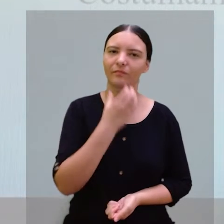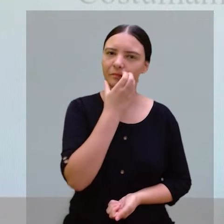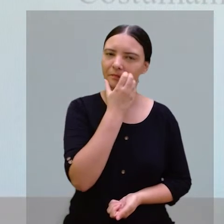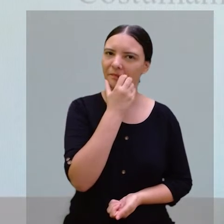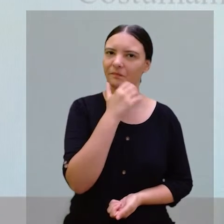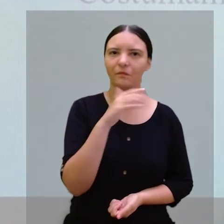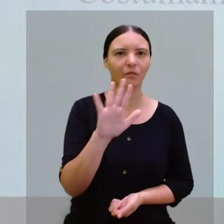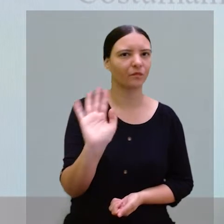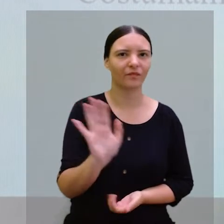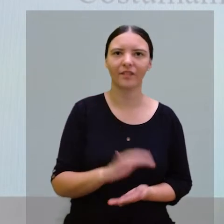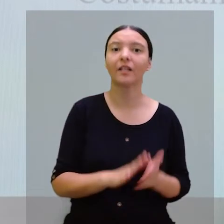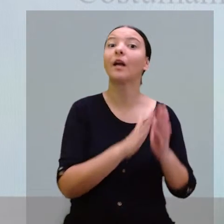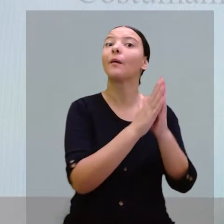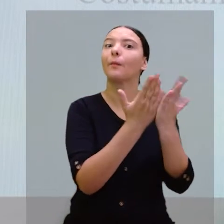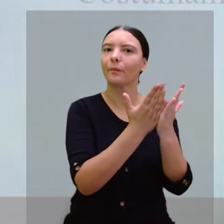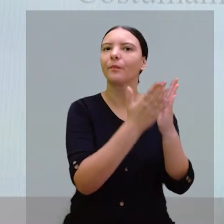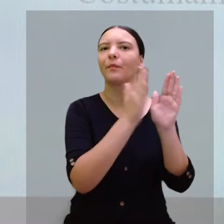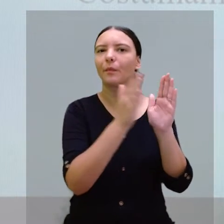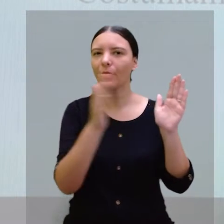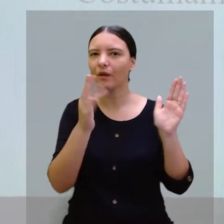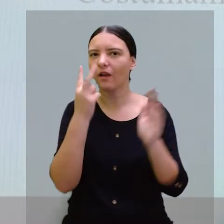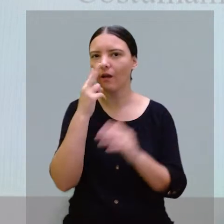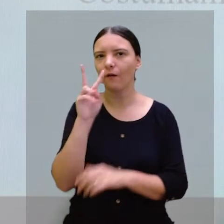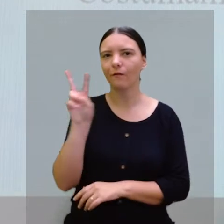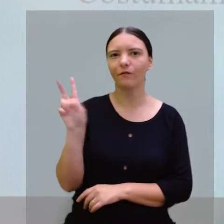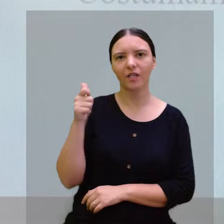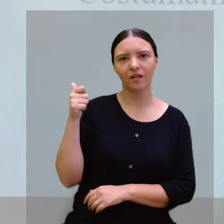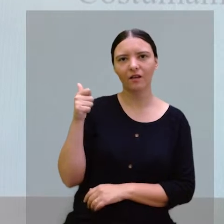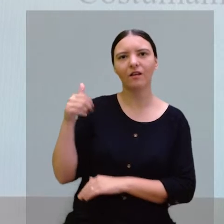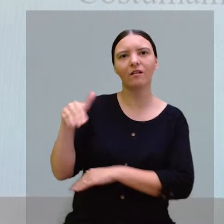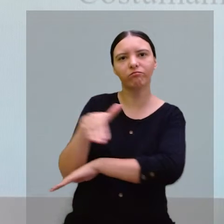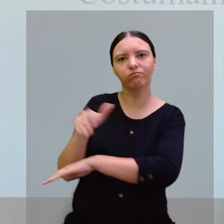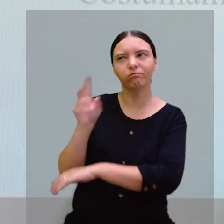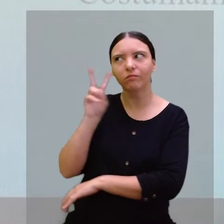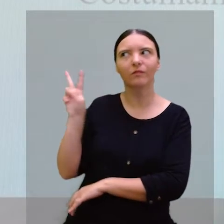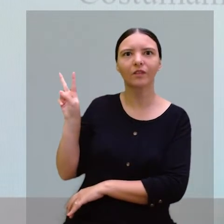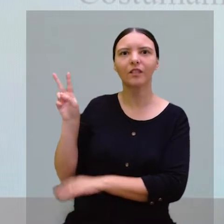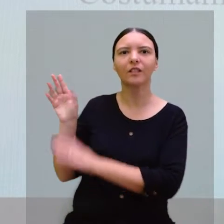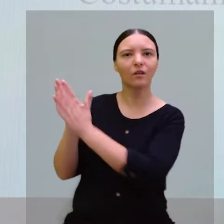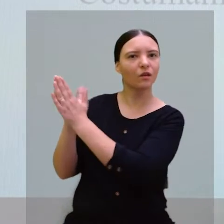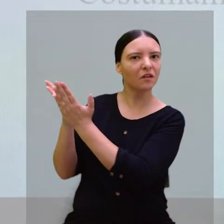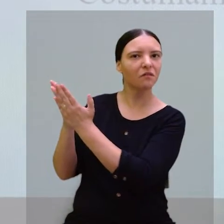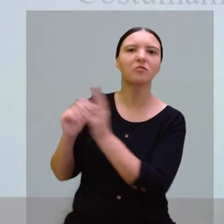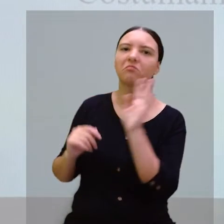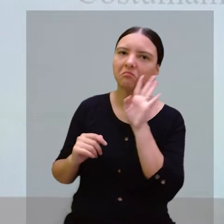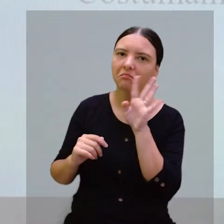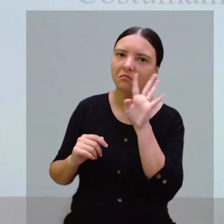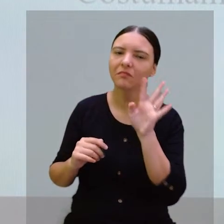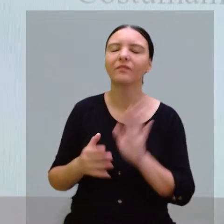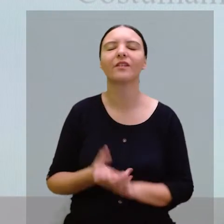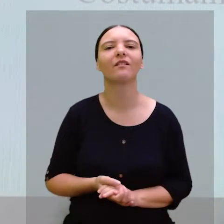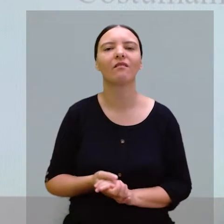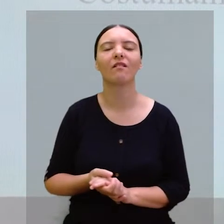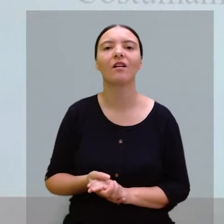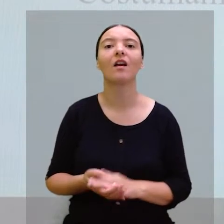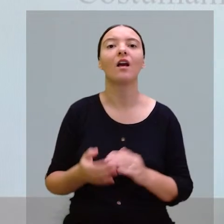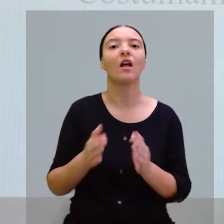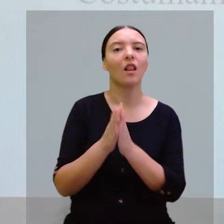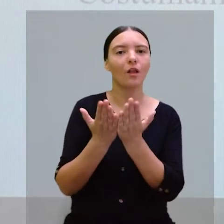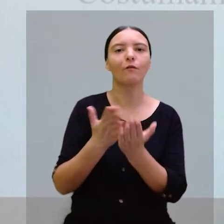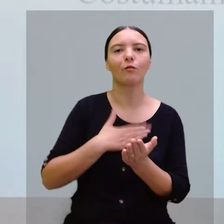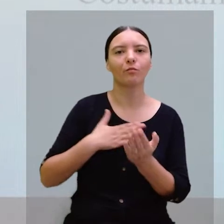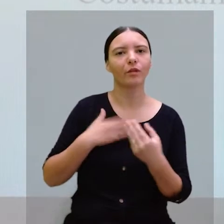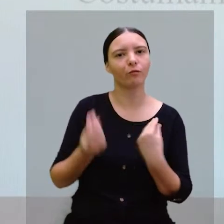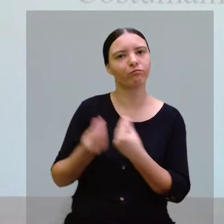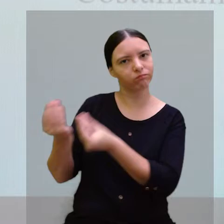Tranquilo. Tem uma biblioteca também que eu vi, eu passei por ela ali, tem alguns livros bem legais. Inclusive, vou deixar alguns meus lá na